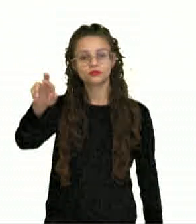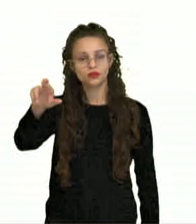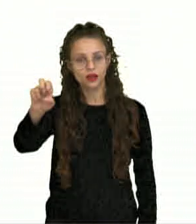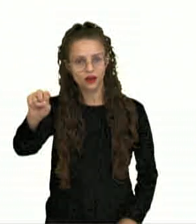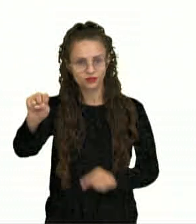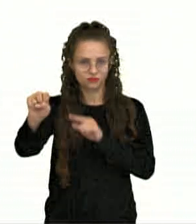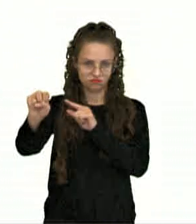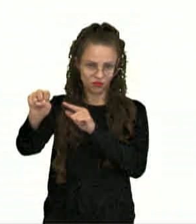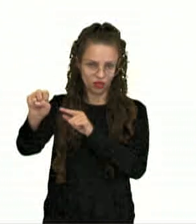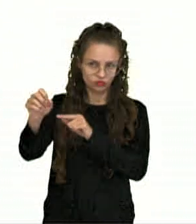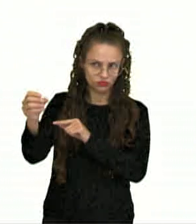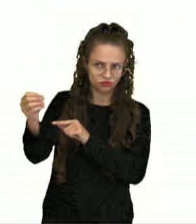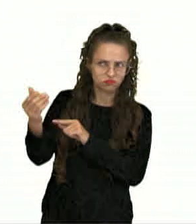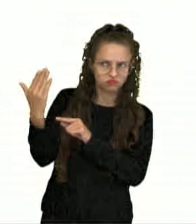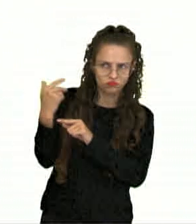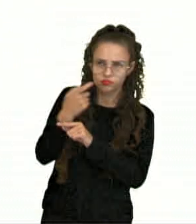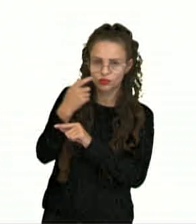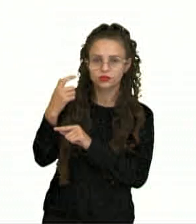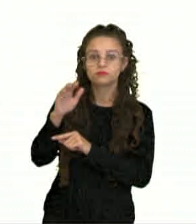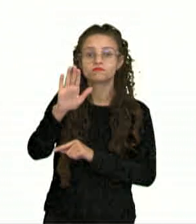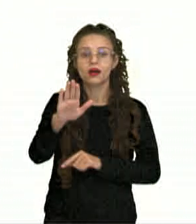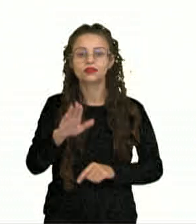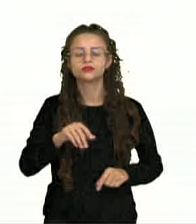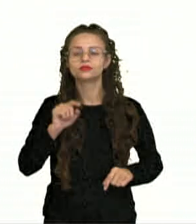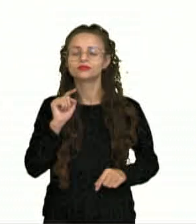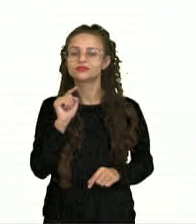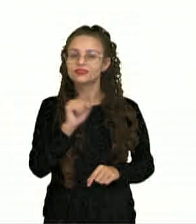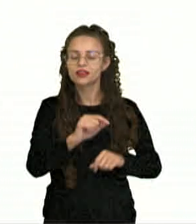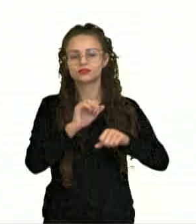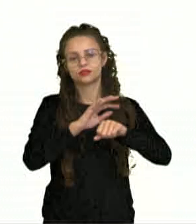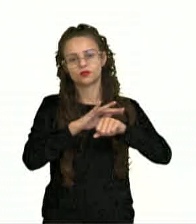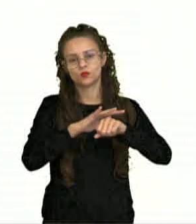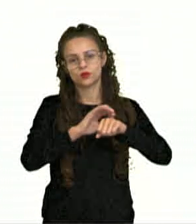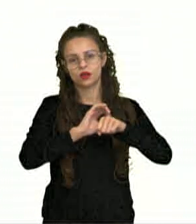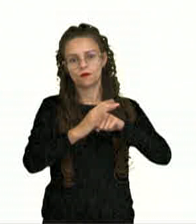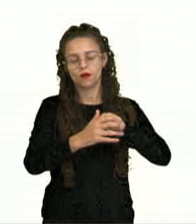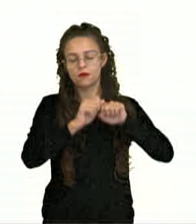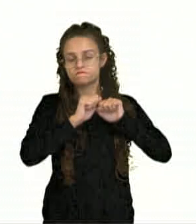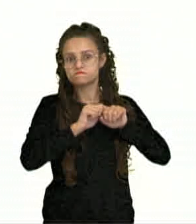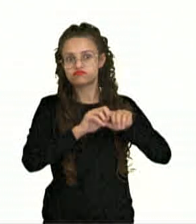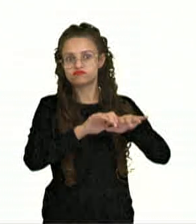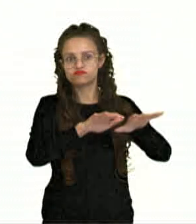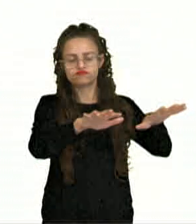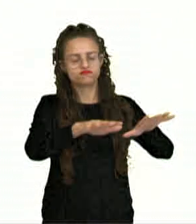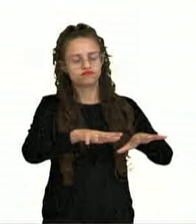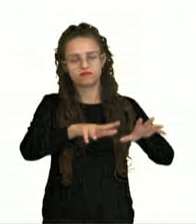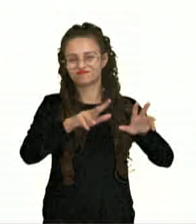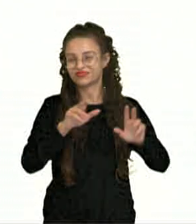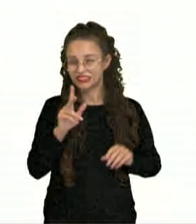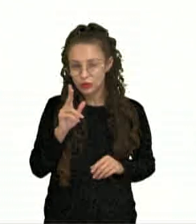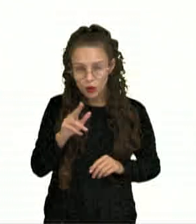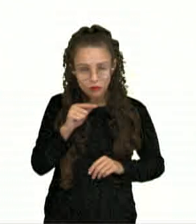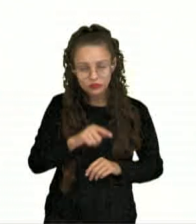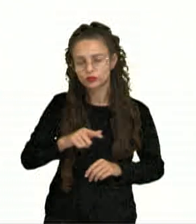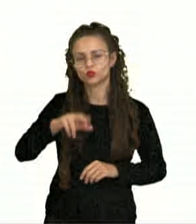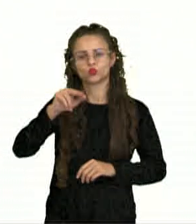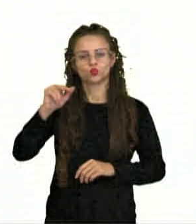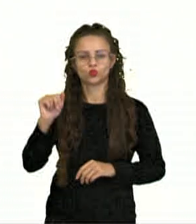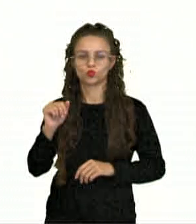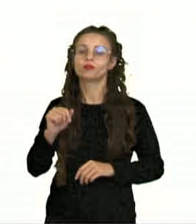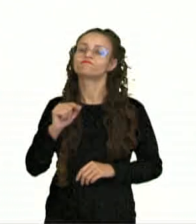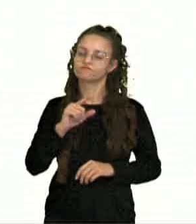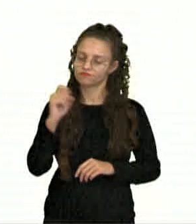mas nunca houve nada igual pela velocidade com que o vírus se espalha pelo planeta, representando grave perigo para